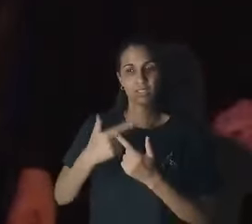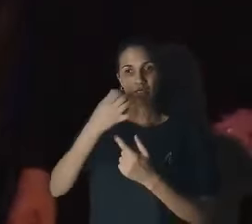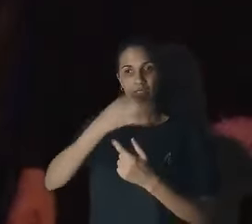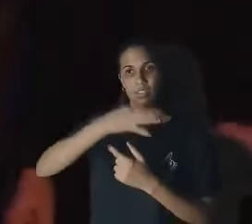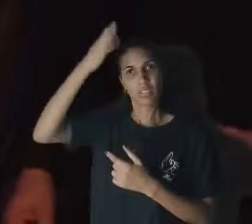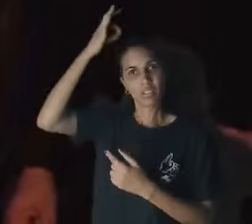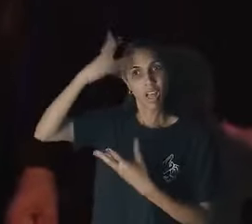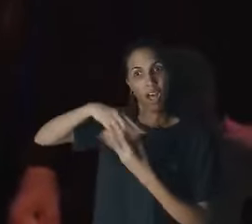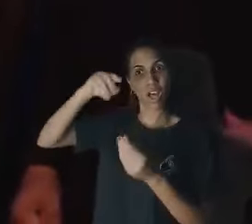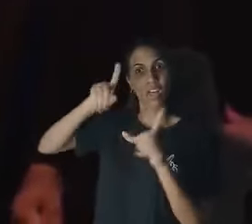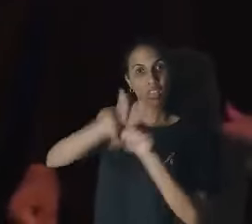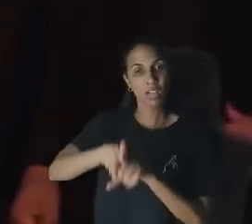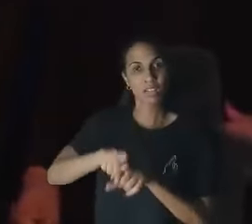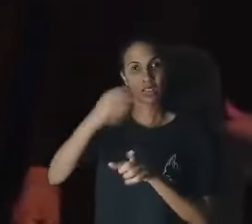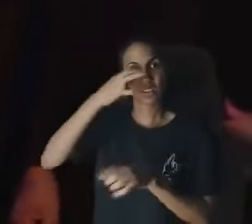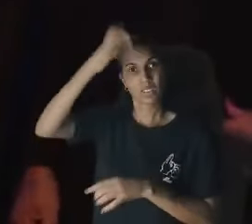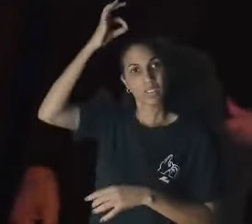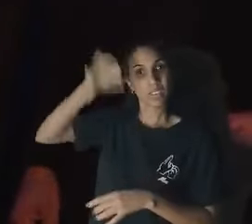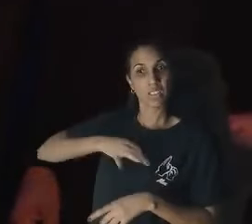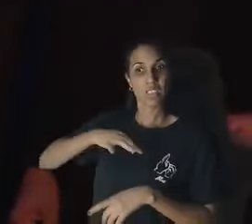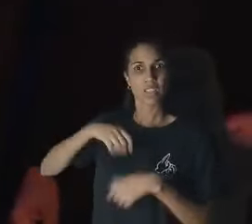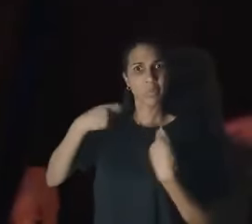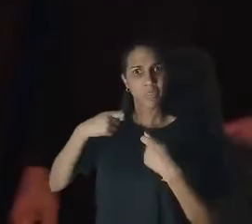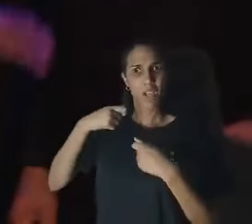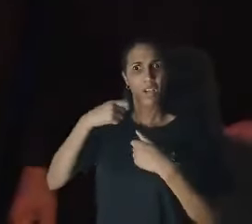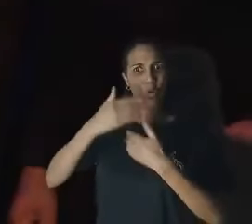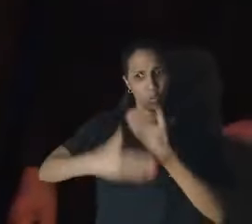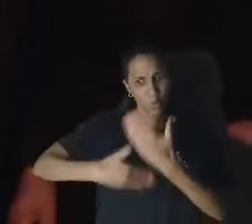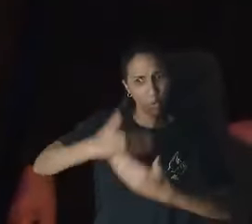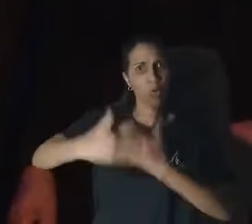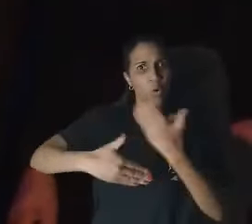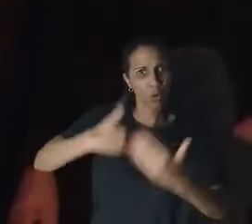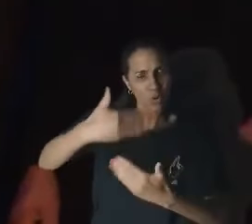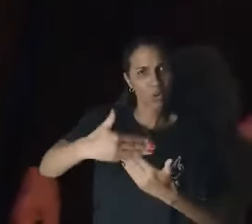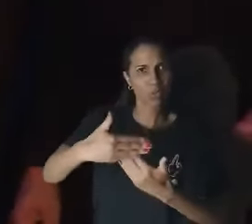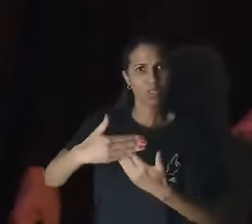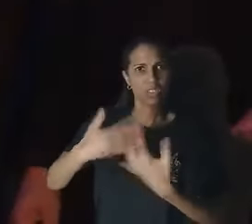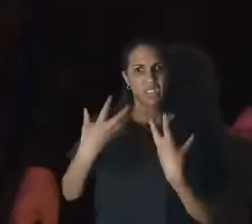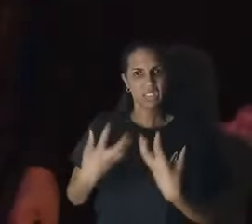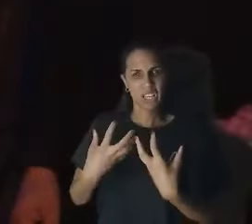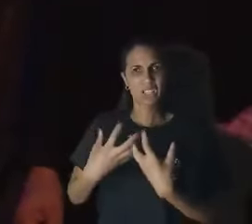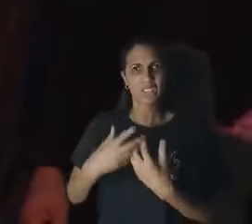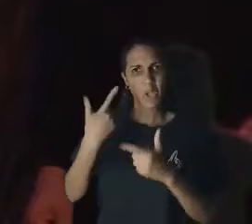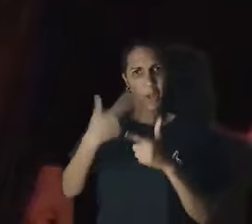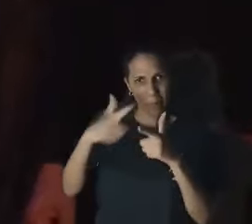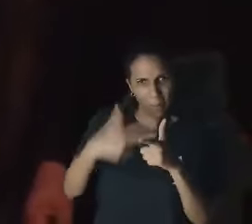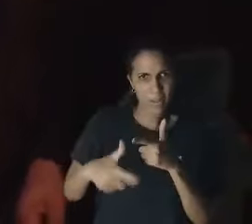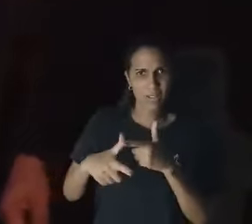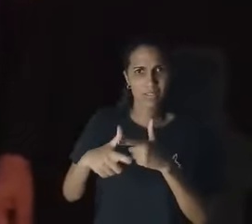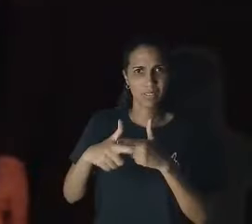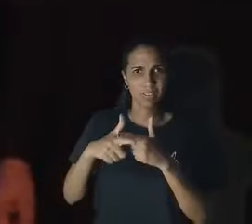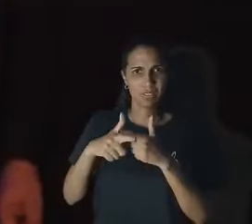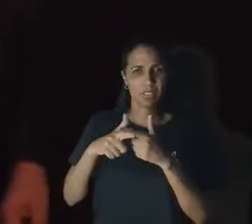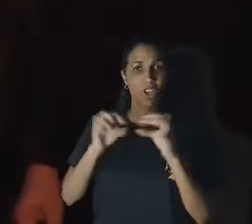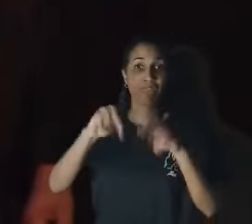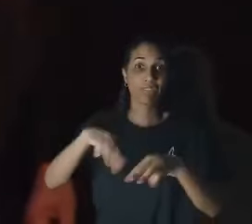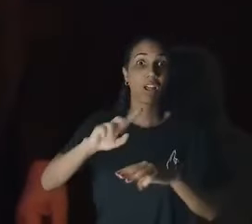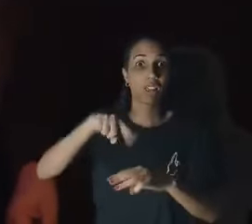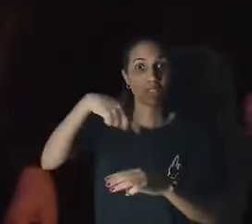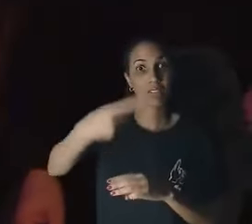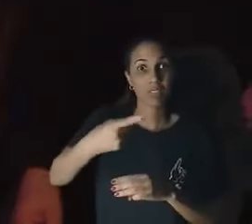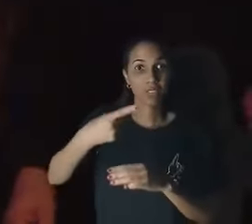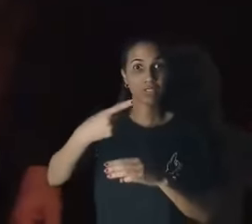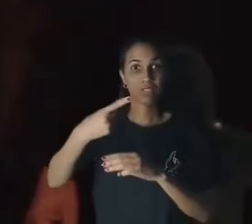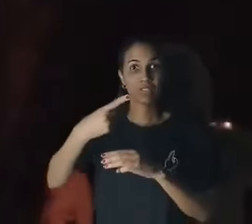Só que nós não podemos desistir. Esse deserto, ele vai ter um fim. E o fim